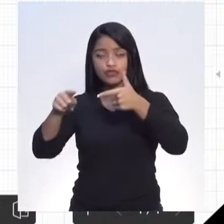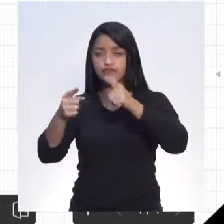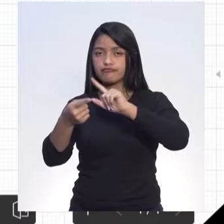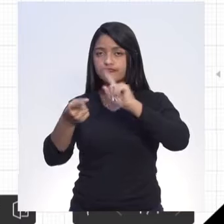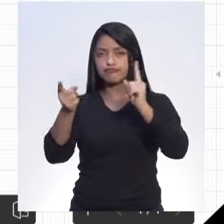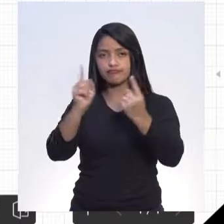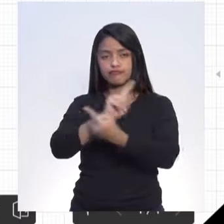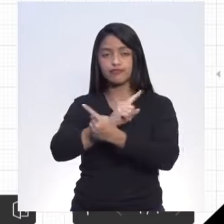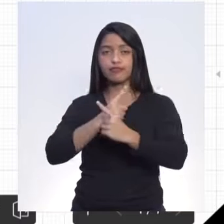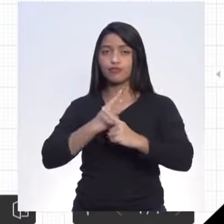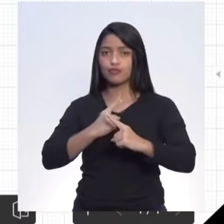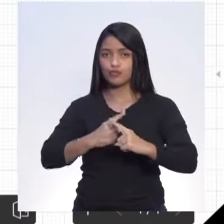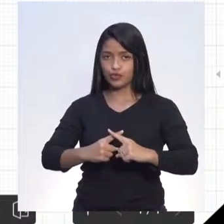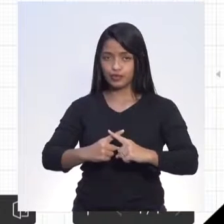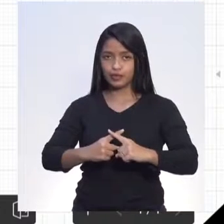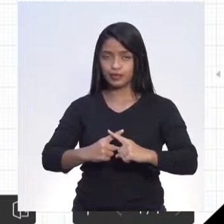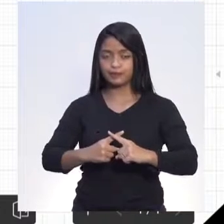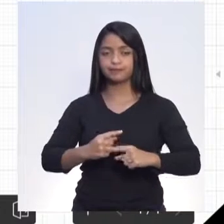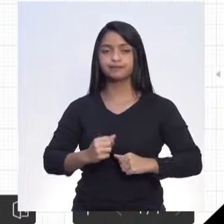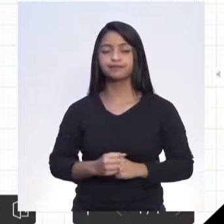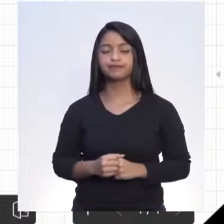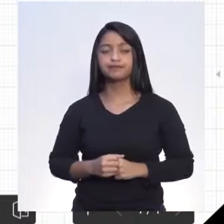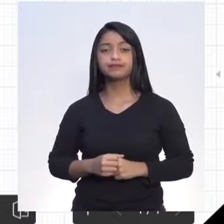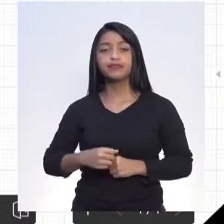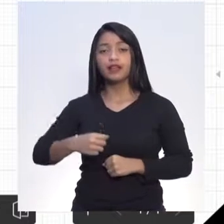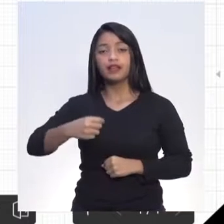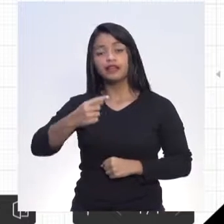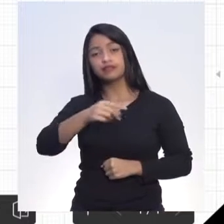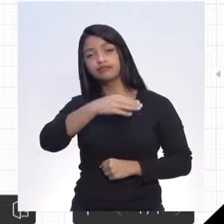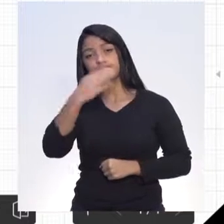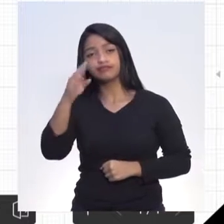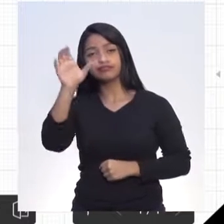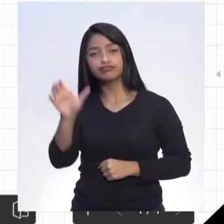para multiplicação. E eu vou inverter a segunda aqui, ó.